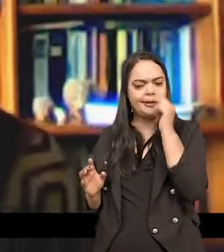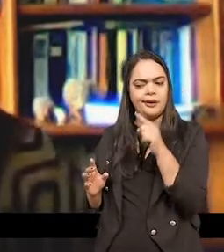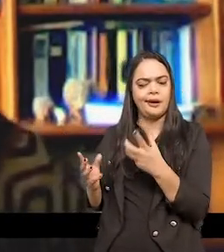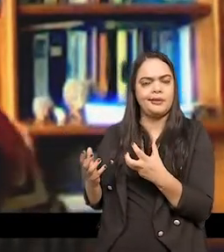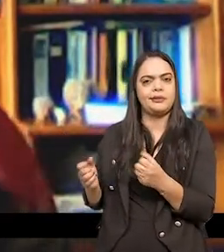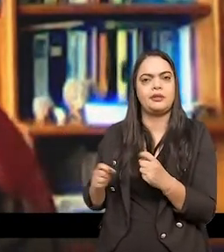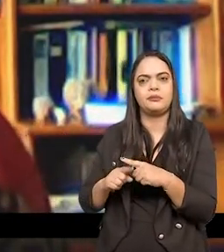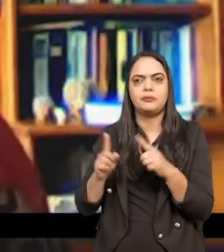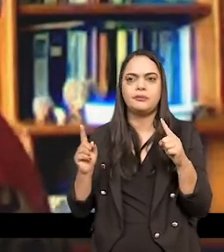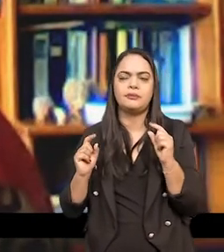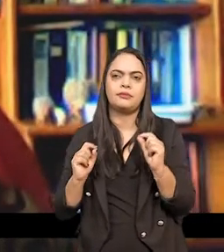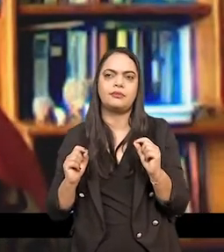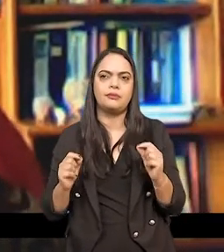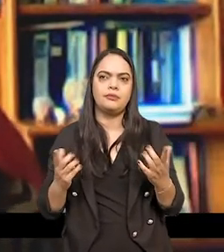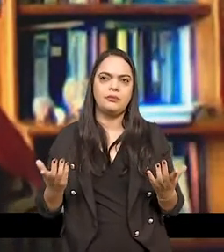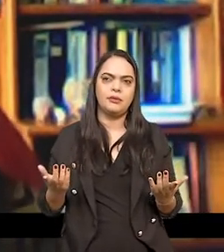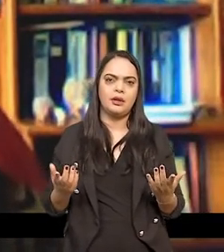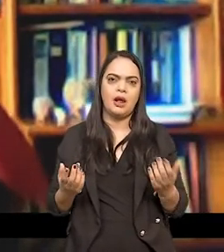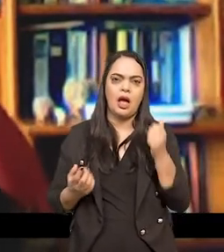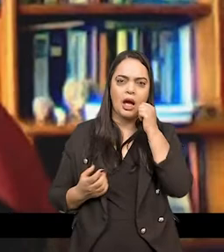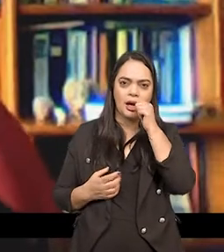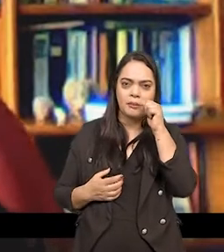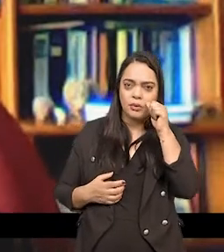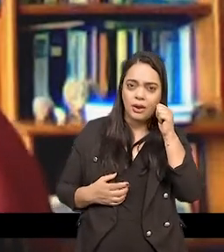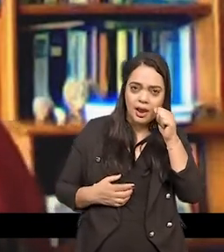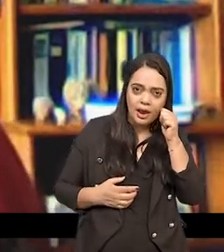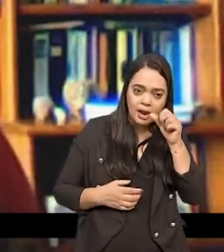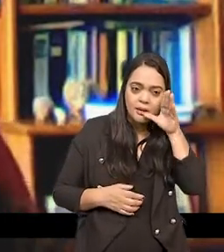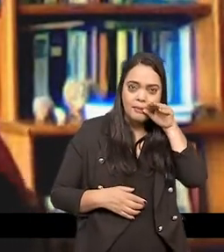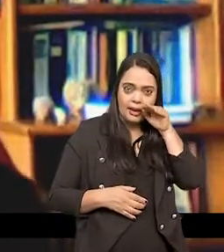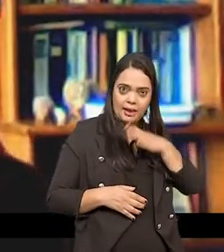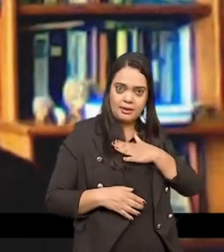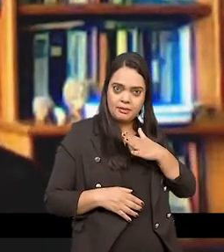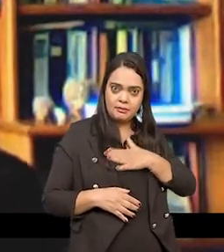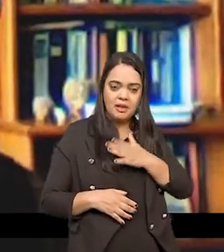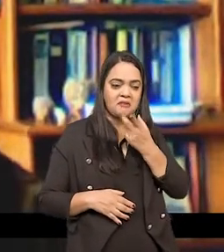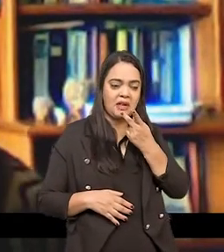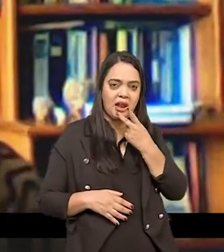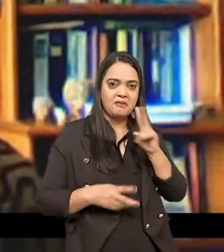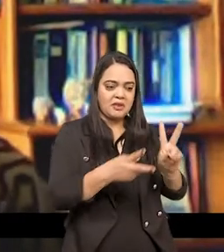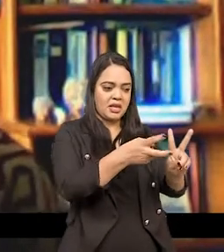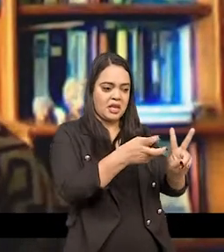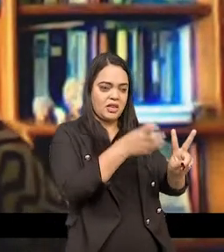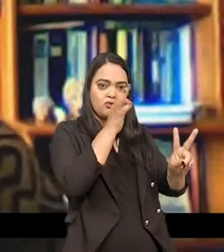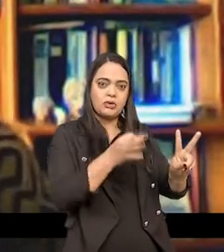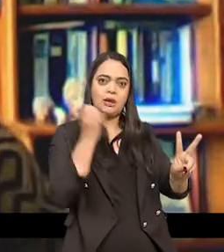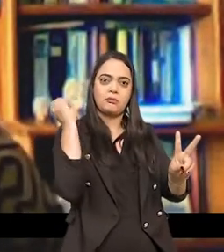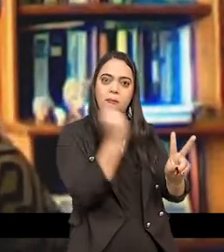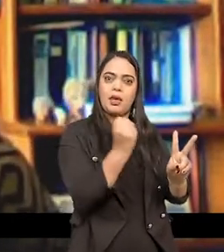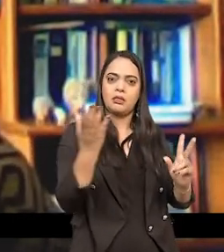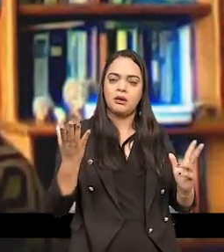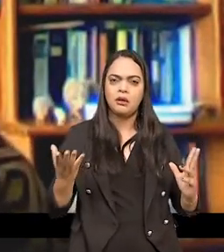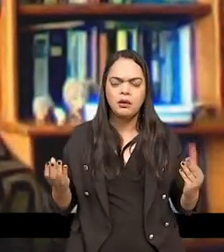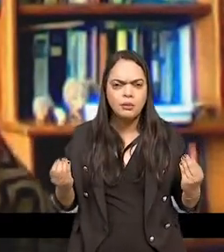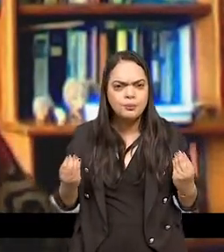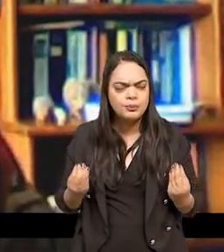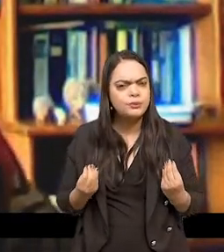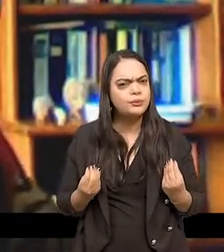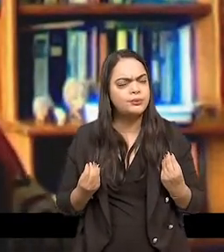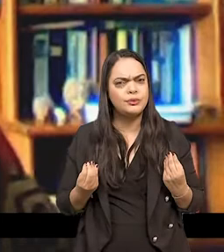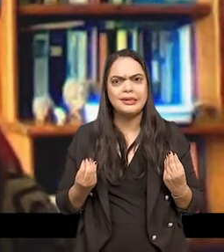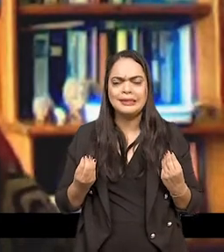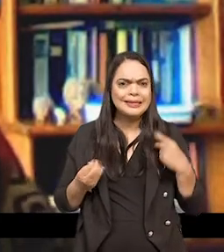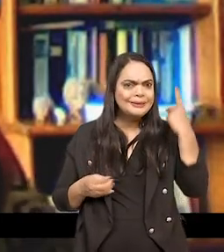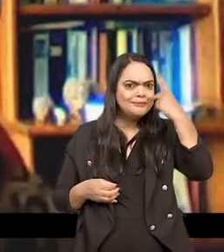senhora super pobre que trabalhava para mim. Para ela também, índio bom é índio morto. Então, o quanto que a